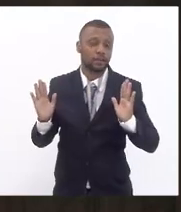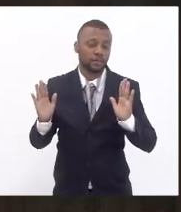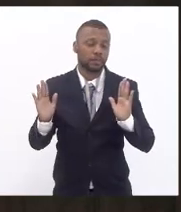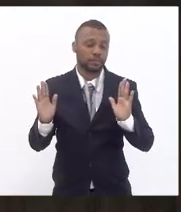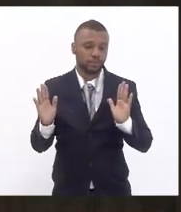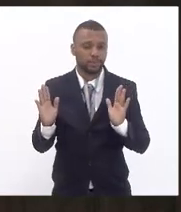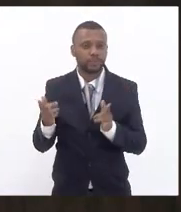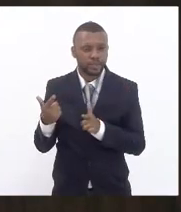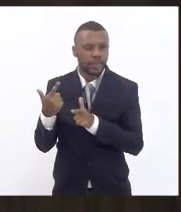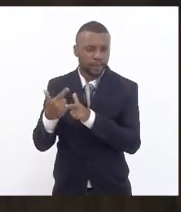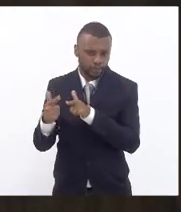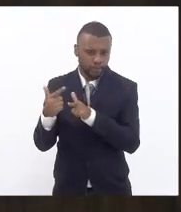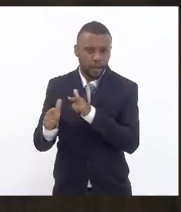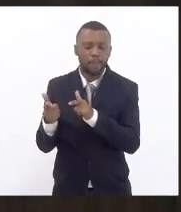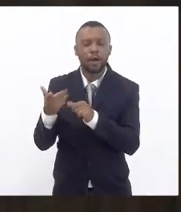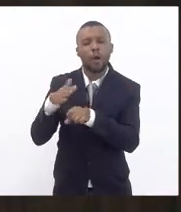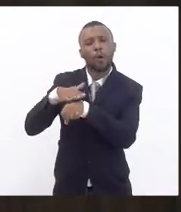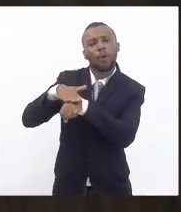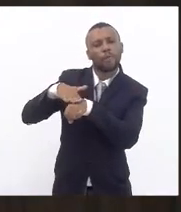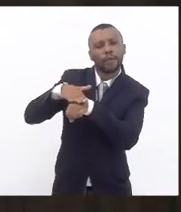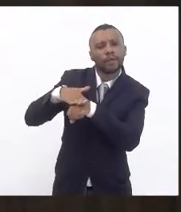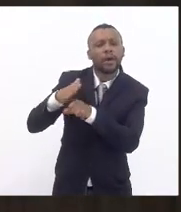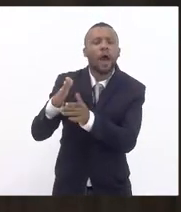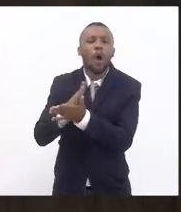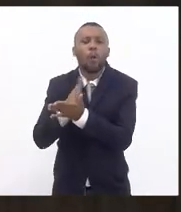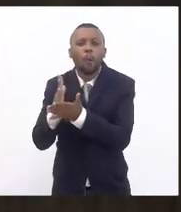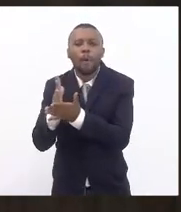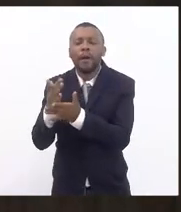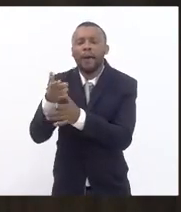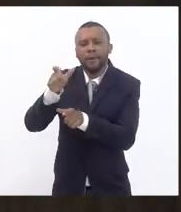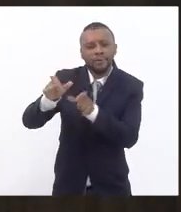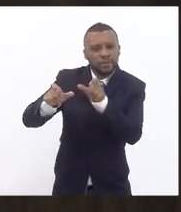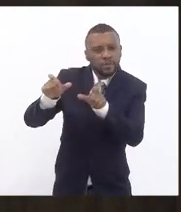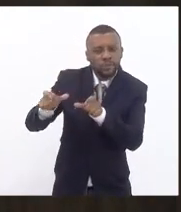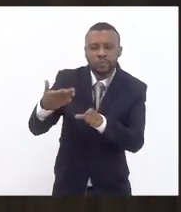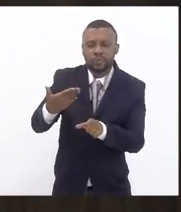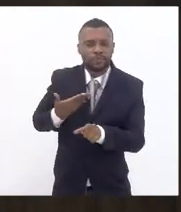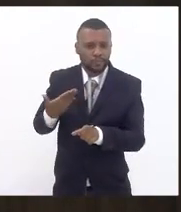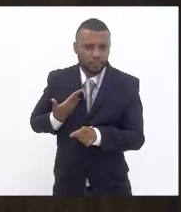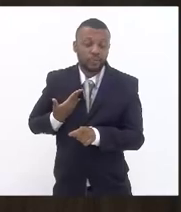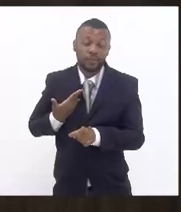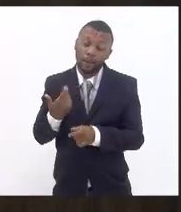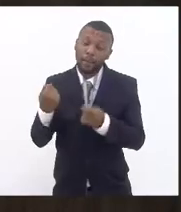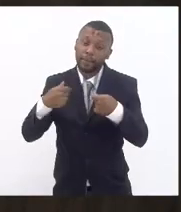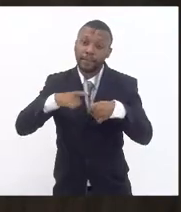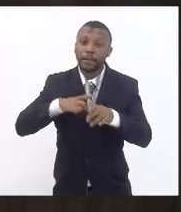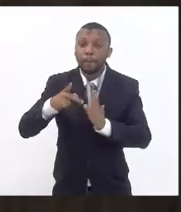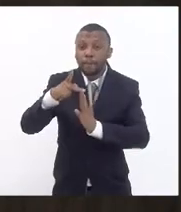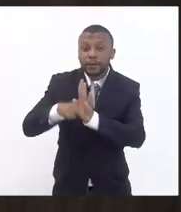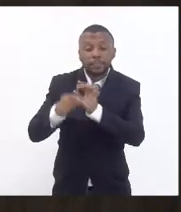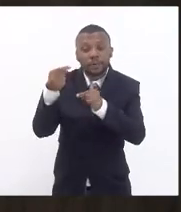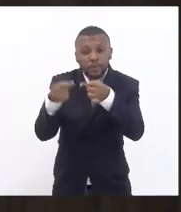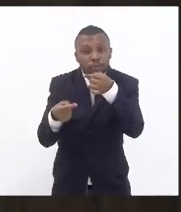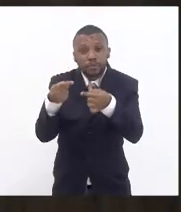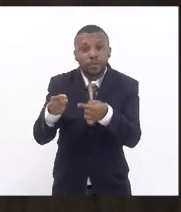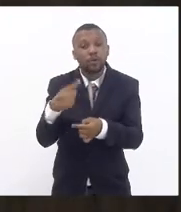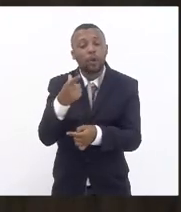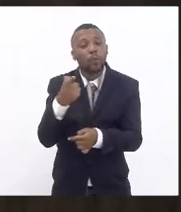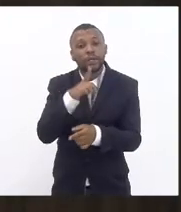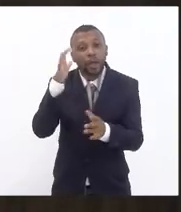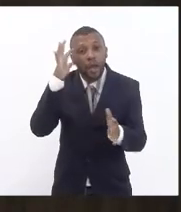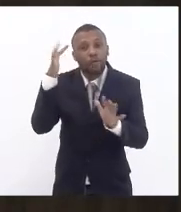questão, conversando aqui com alguns dos meus pares, eu acho que tem que vir um projeto para discussão, para ter uma definição sobre